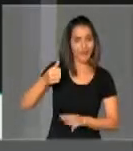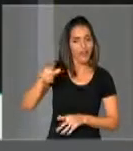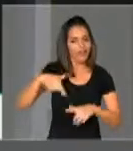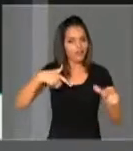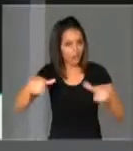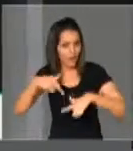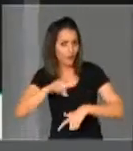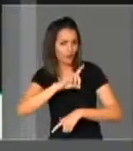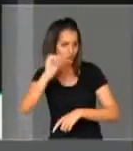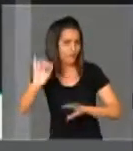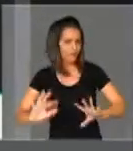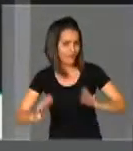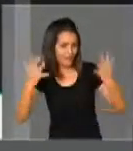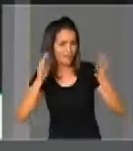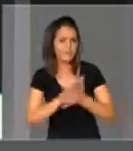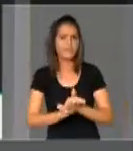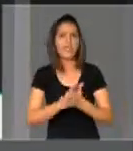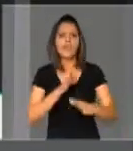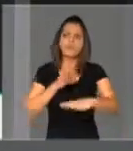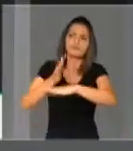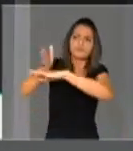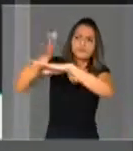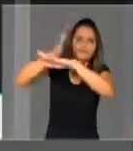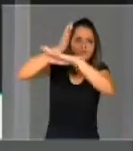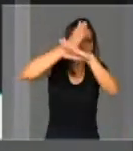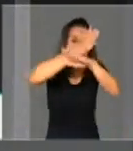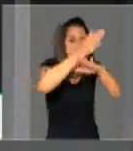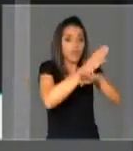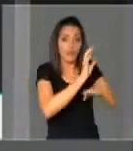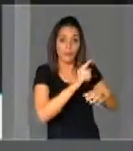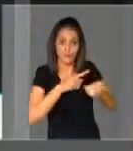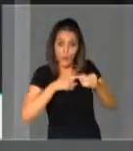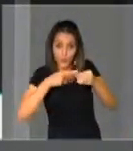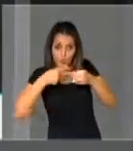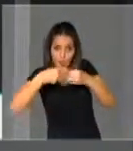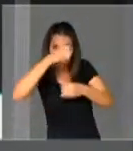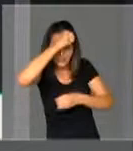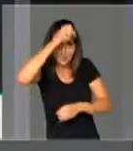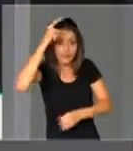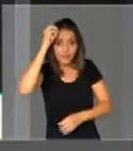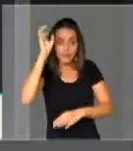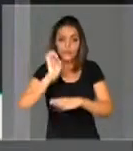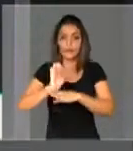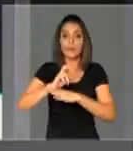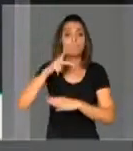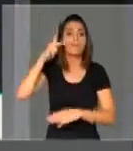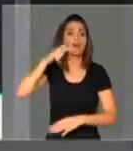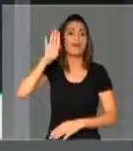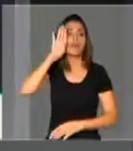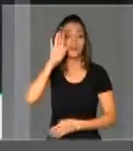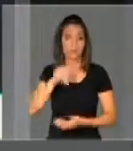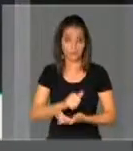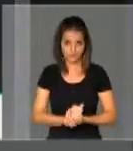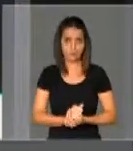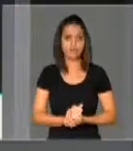vários municípios no meu estado, no estado da Paraíba. E eu